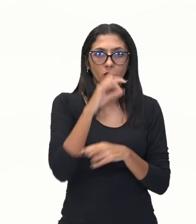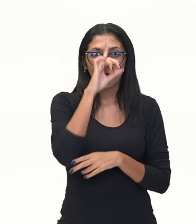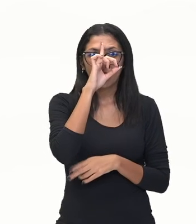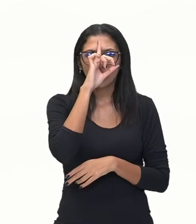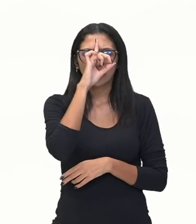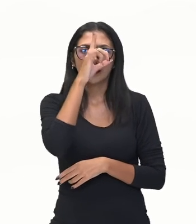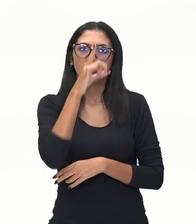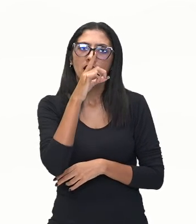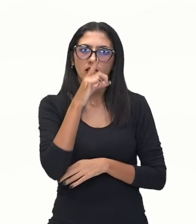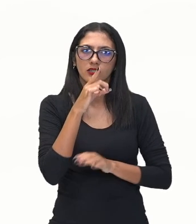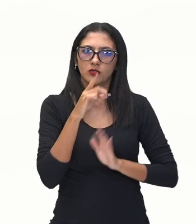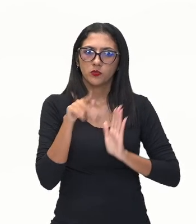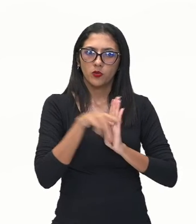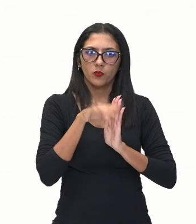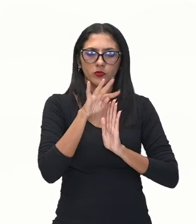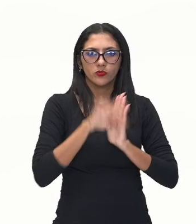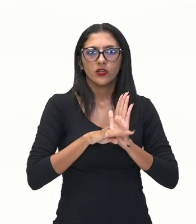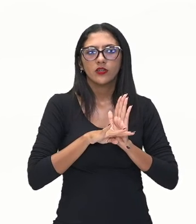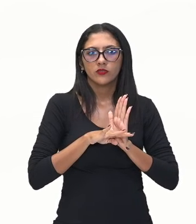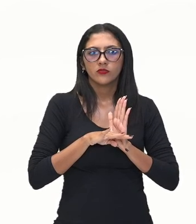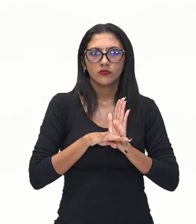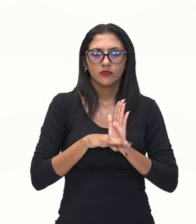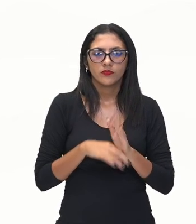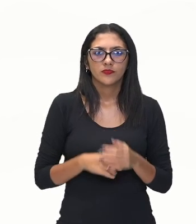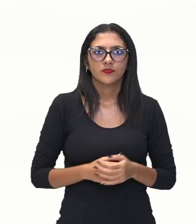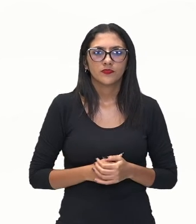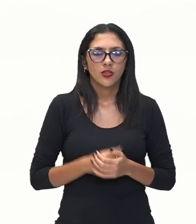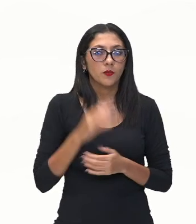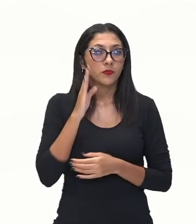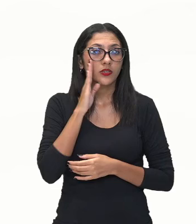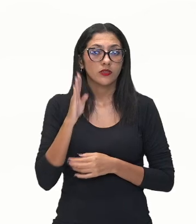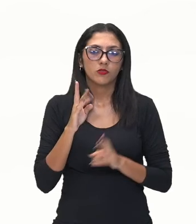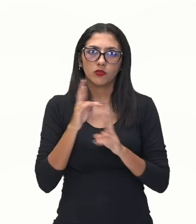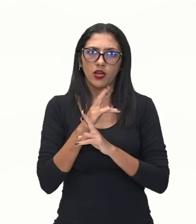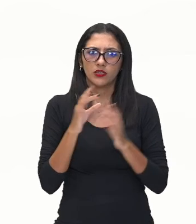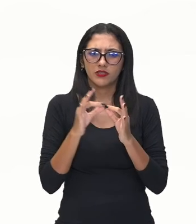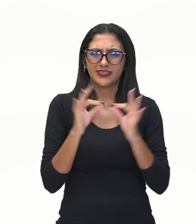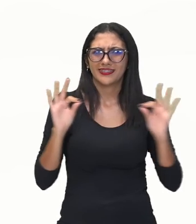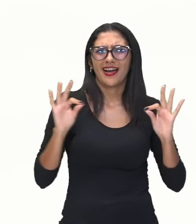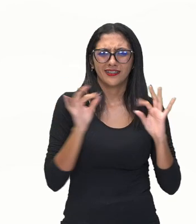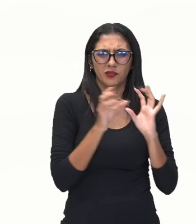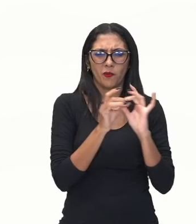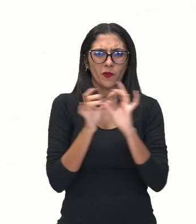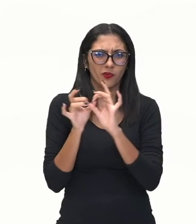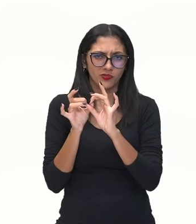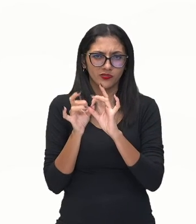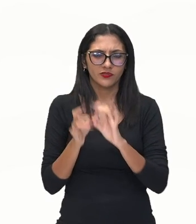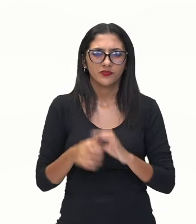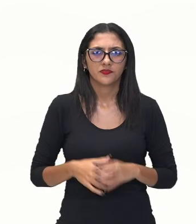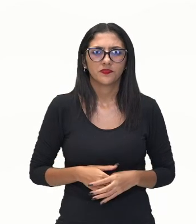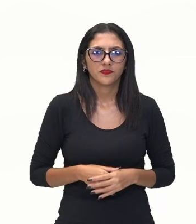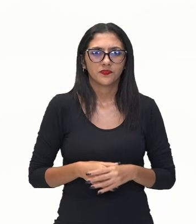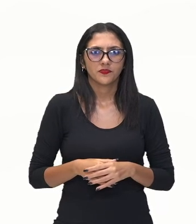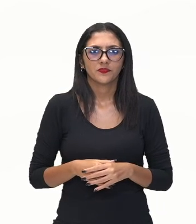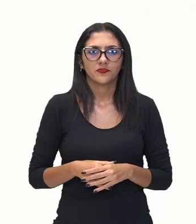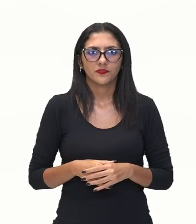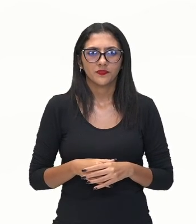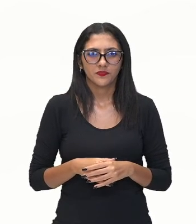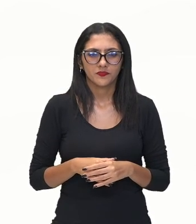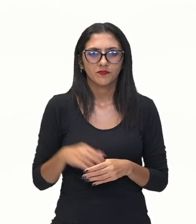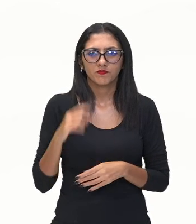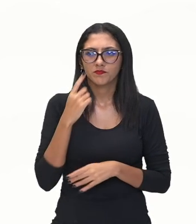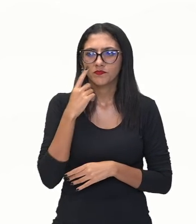do texto, principalmente na parte da sintaxe, da concordância. Eu fico